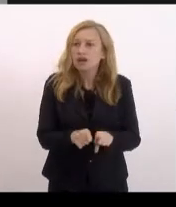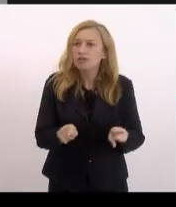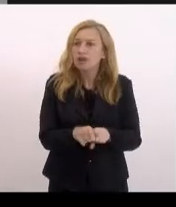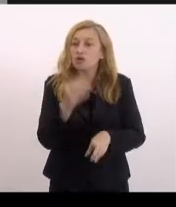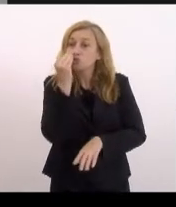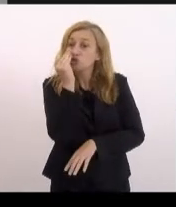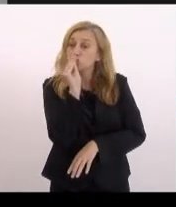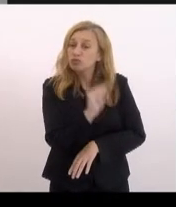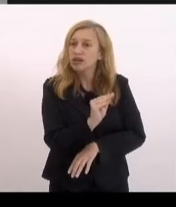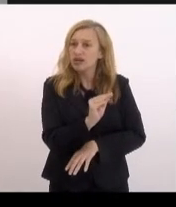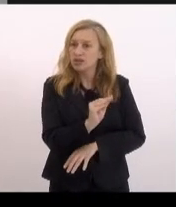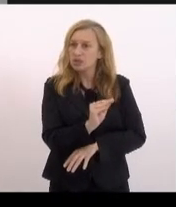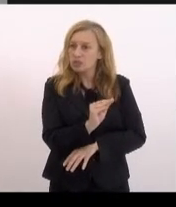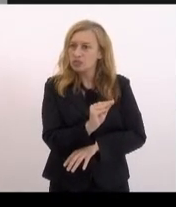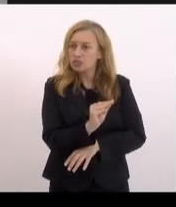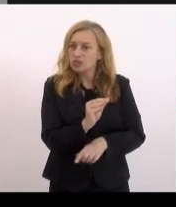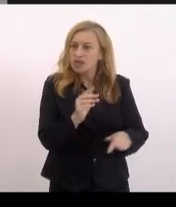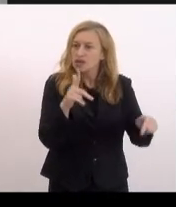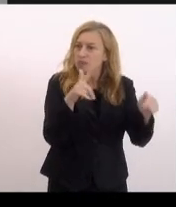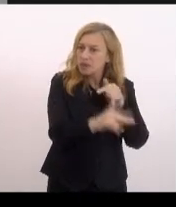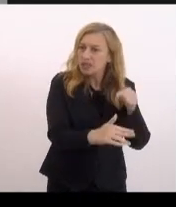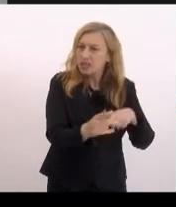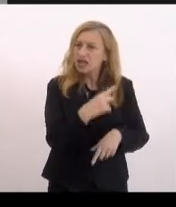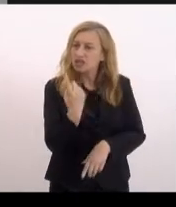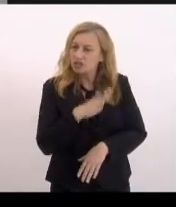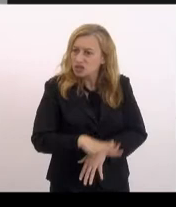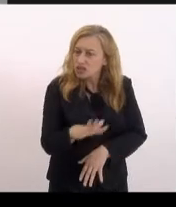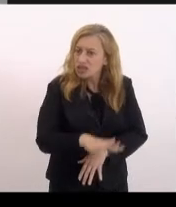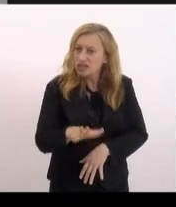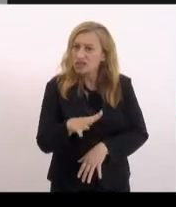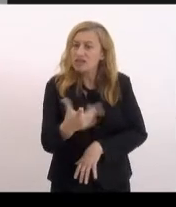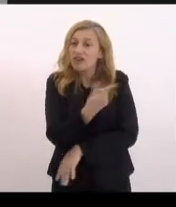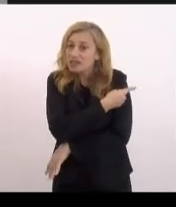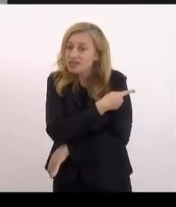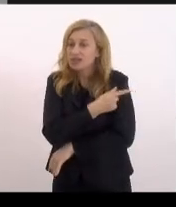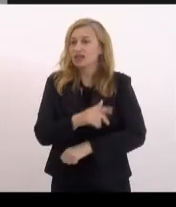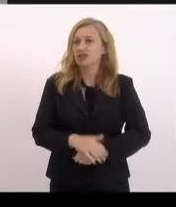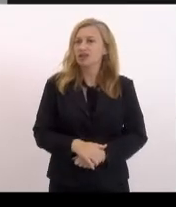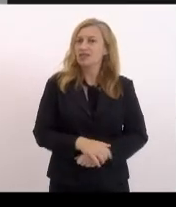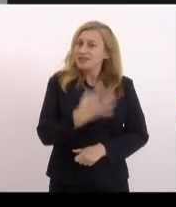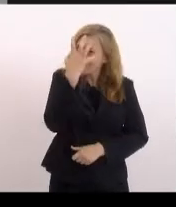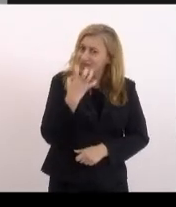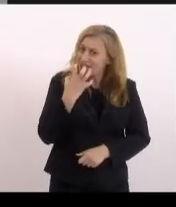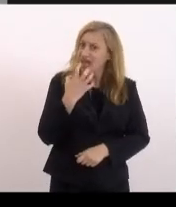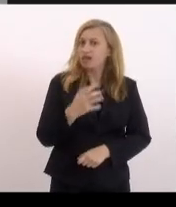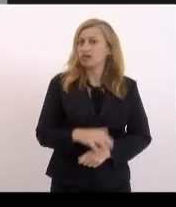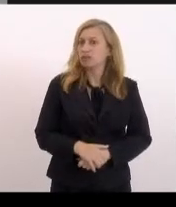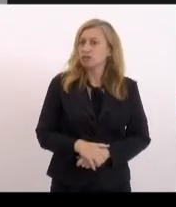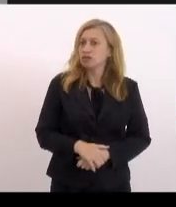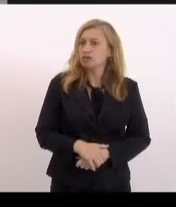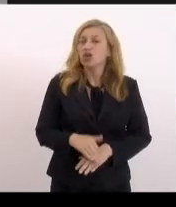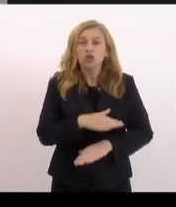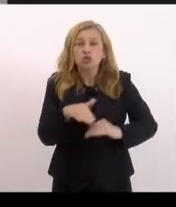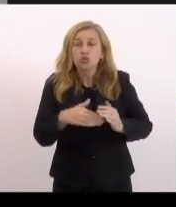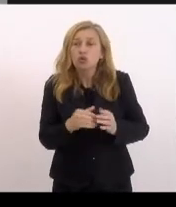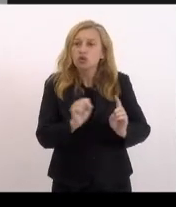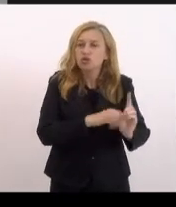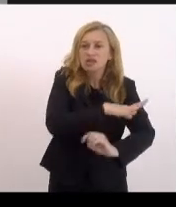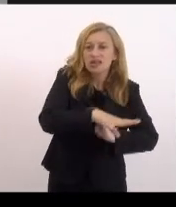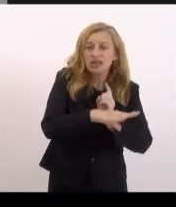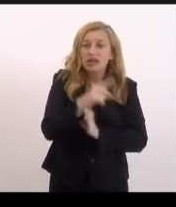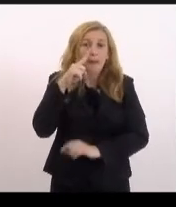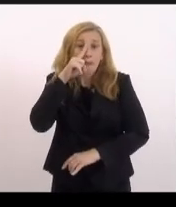negacionismo tentando impedir que as nossas crianças se vacinem. Isso é grave, isso coloca toda a sociedade em